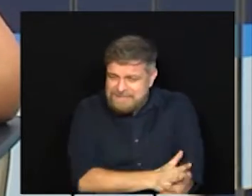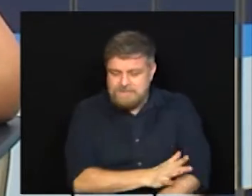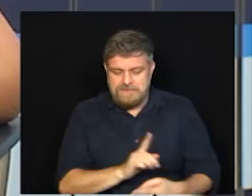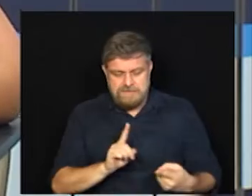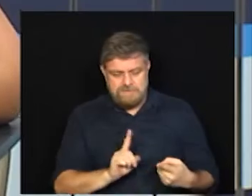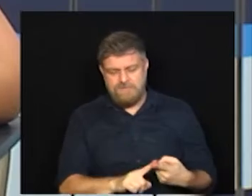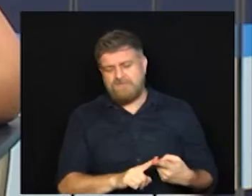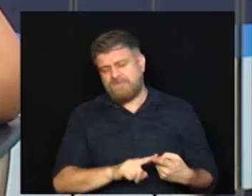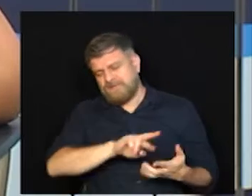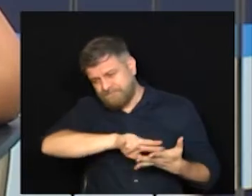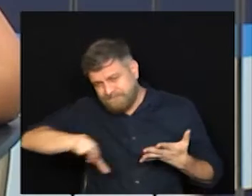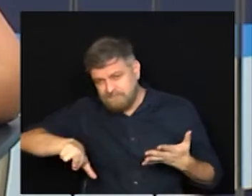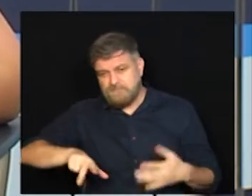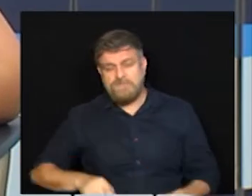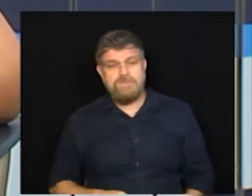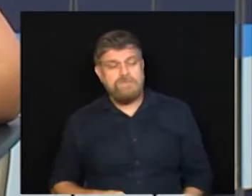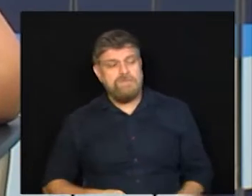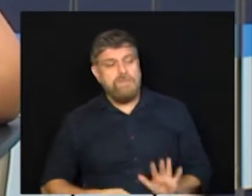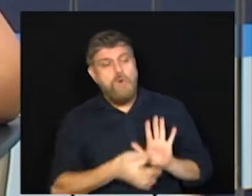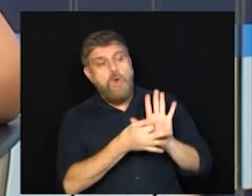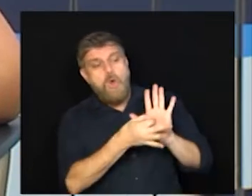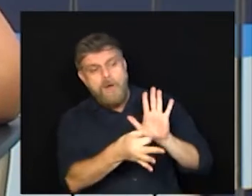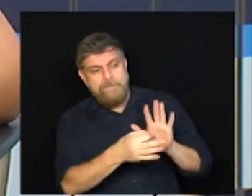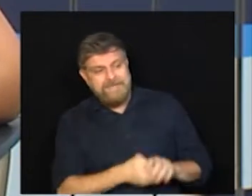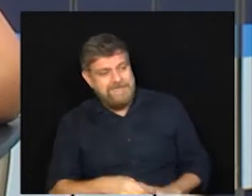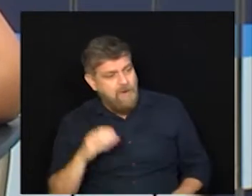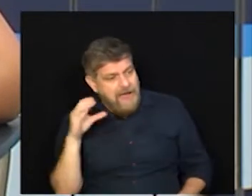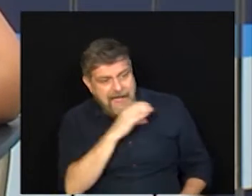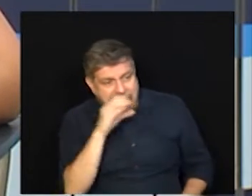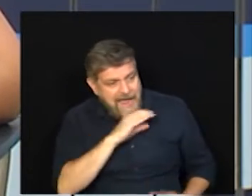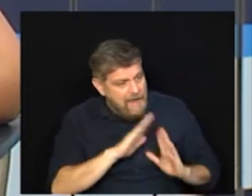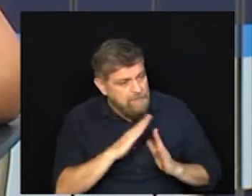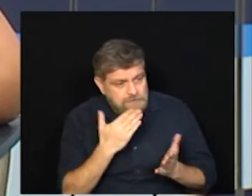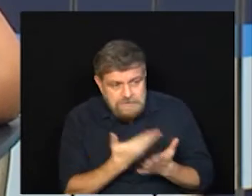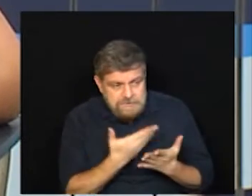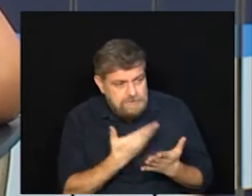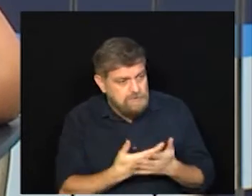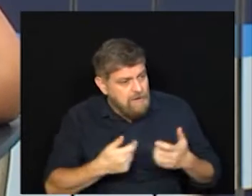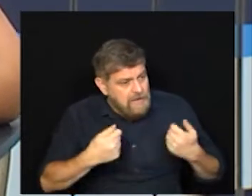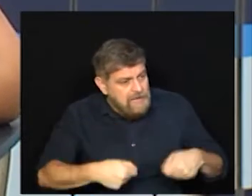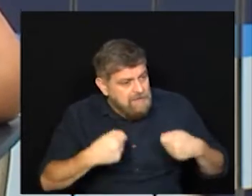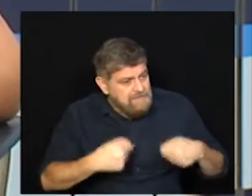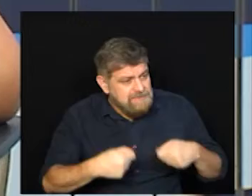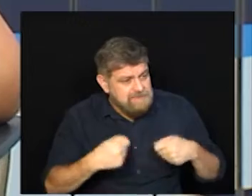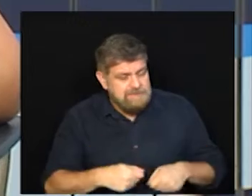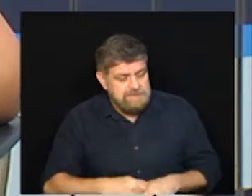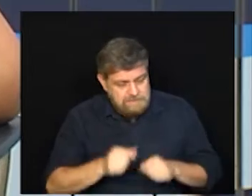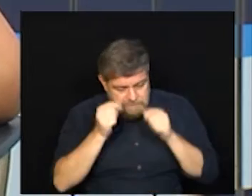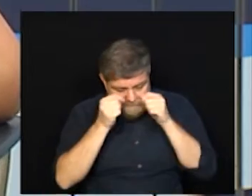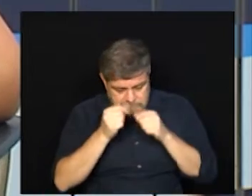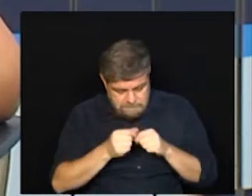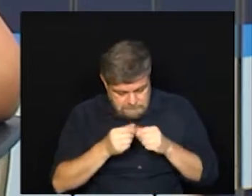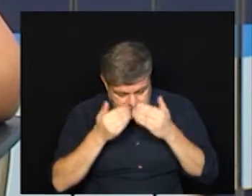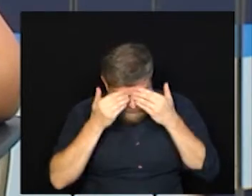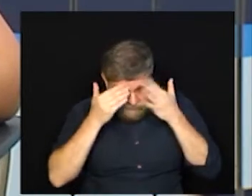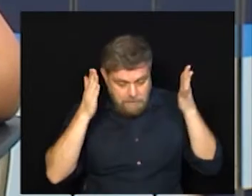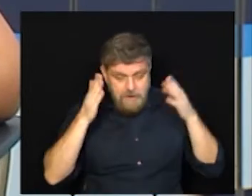acha que essa questão é uma questão urgente também para as escolas? Até porque quando a gente fala da